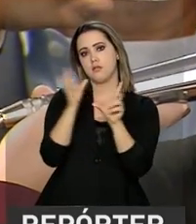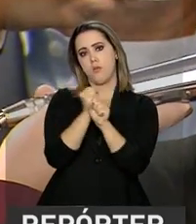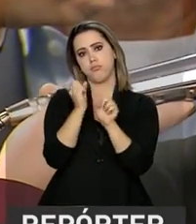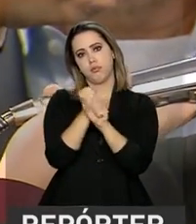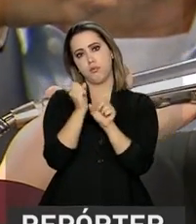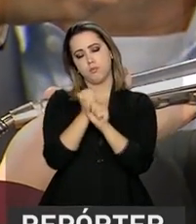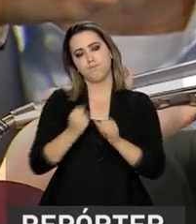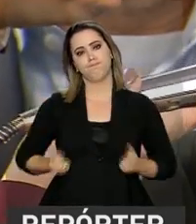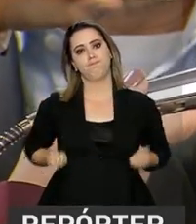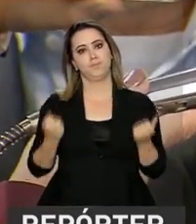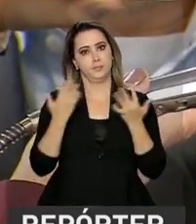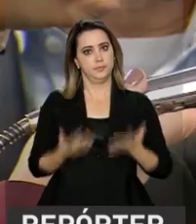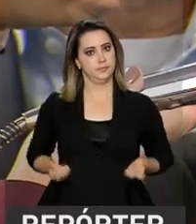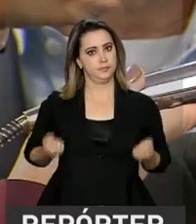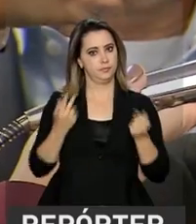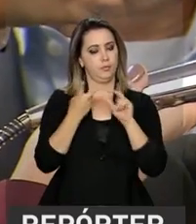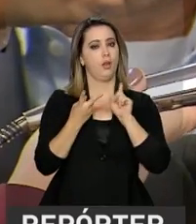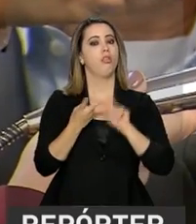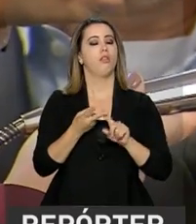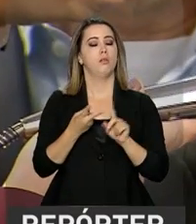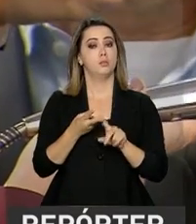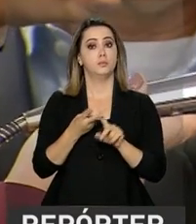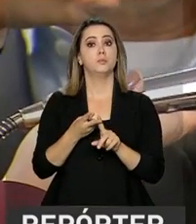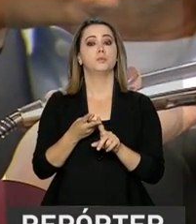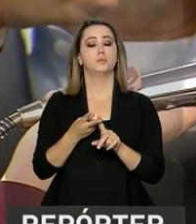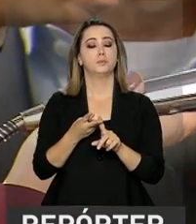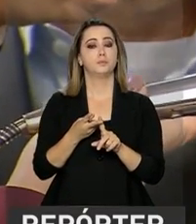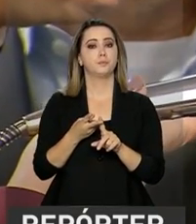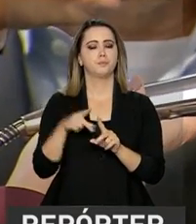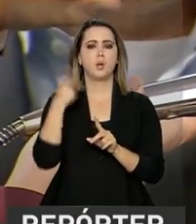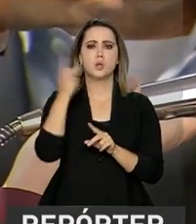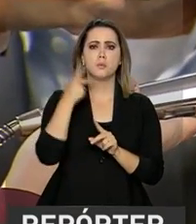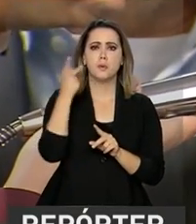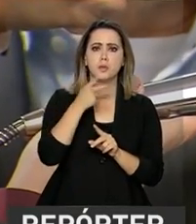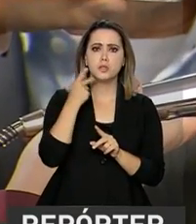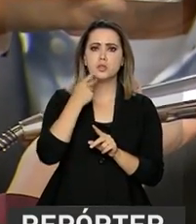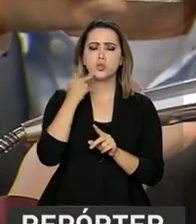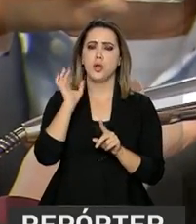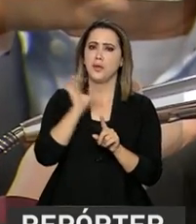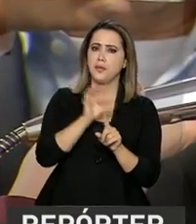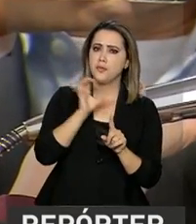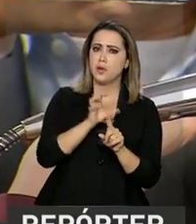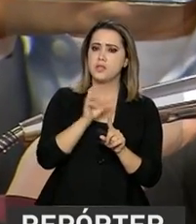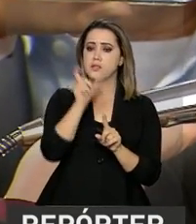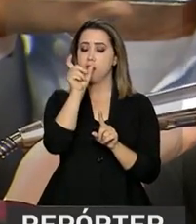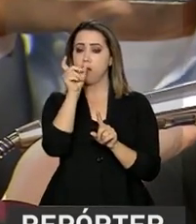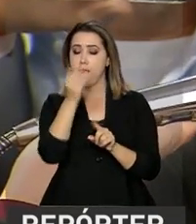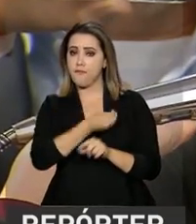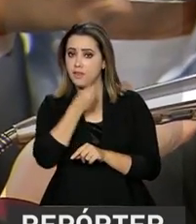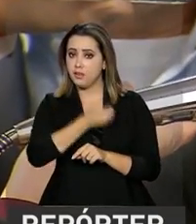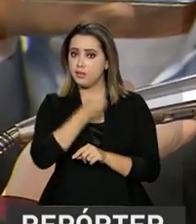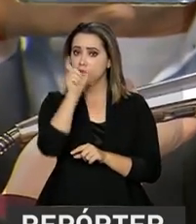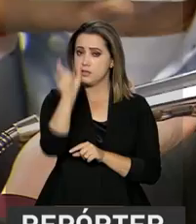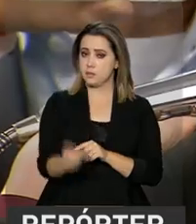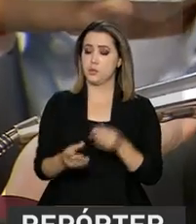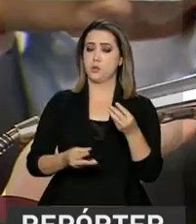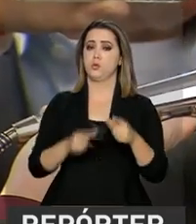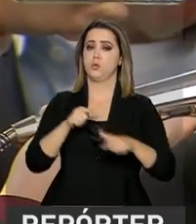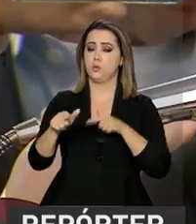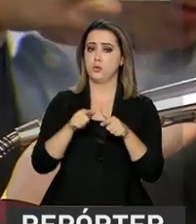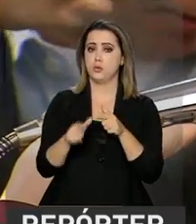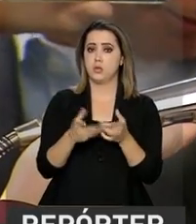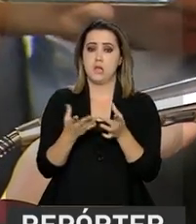despesa e segundo as políticas que tiveram um impacto direto na vida do trabalhador como por exemplo a